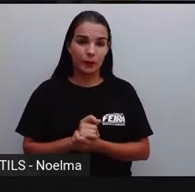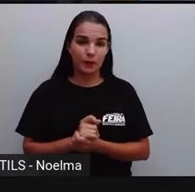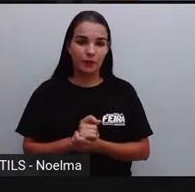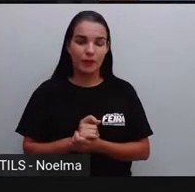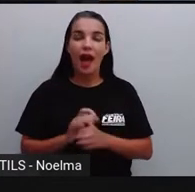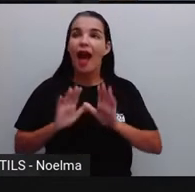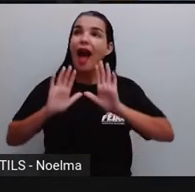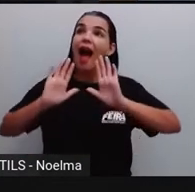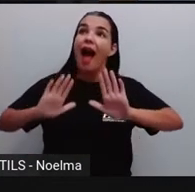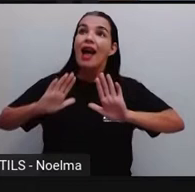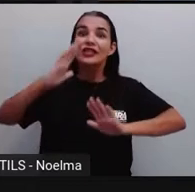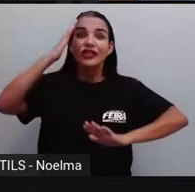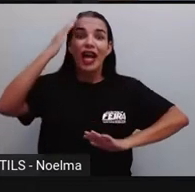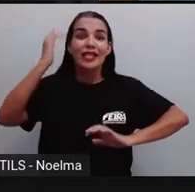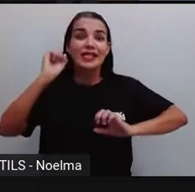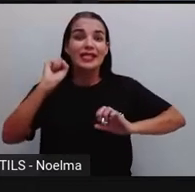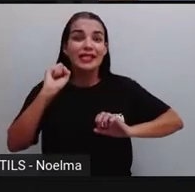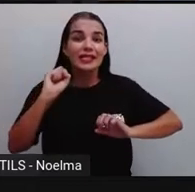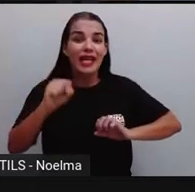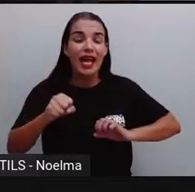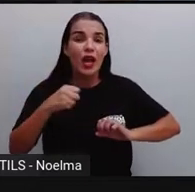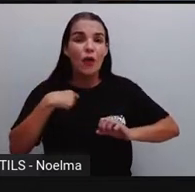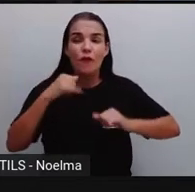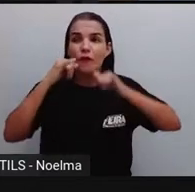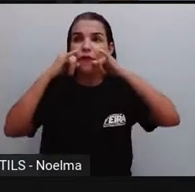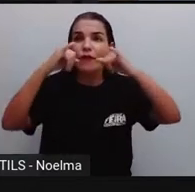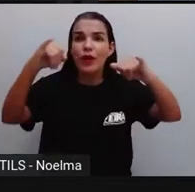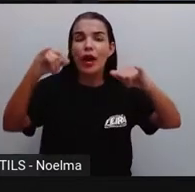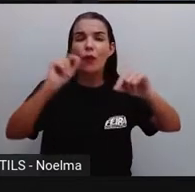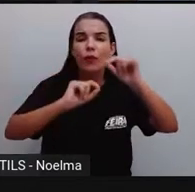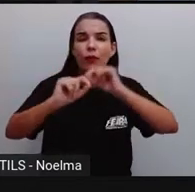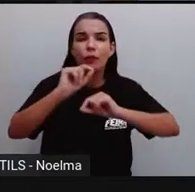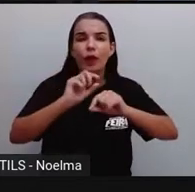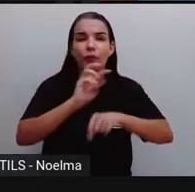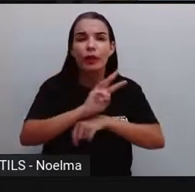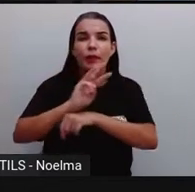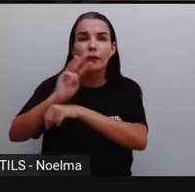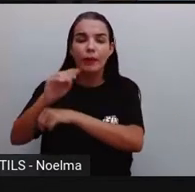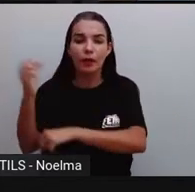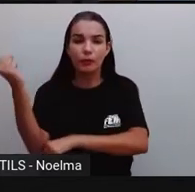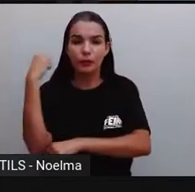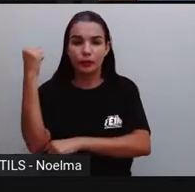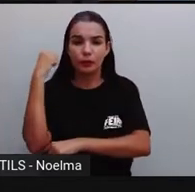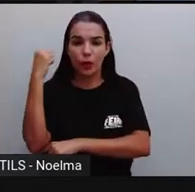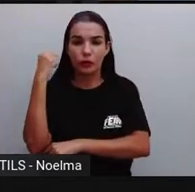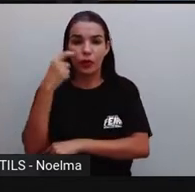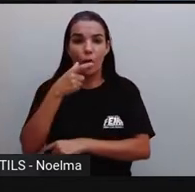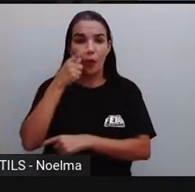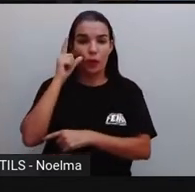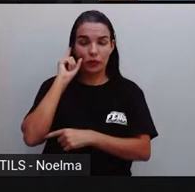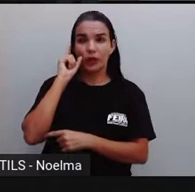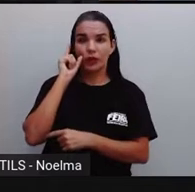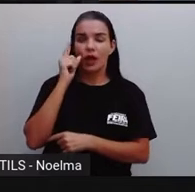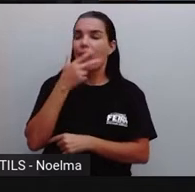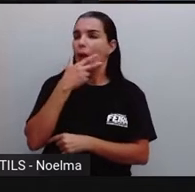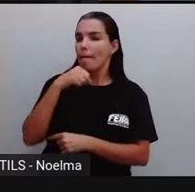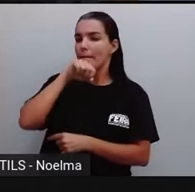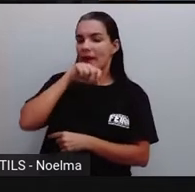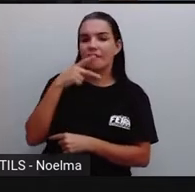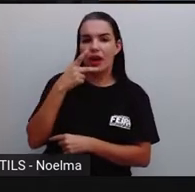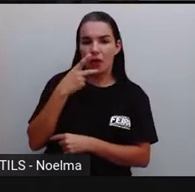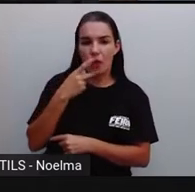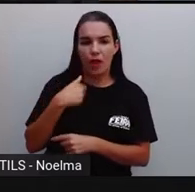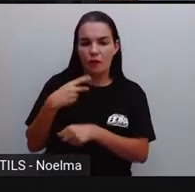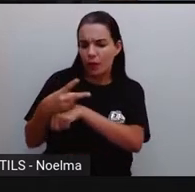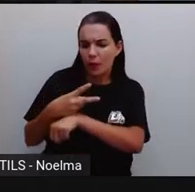Já sei, eu vi um anúncio no site do Jornal de Esportes ontem, disse Samuel, o pai. Vou